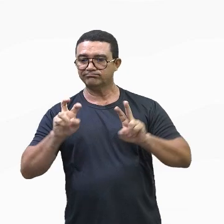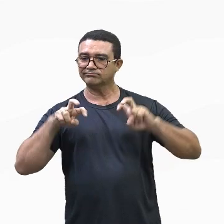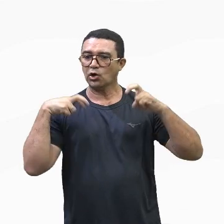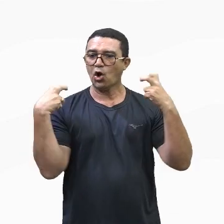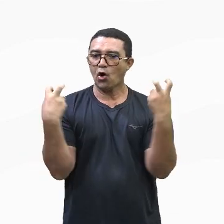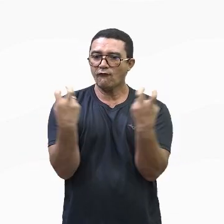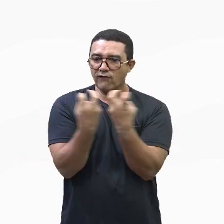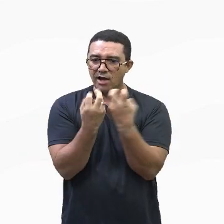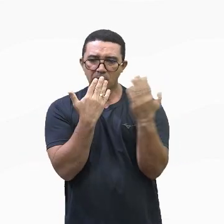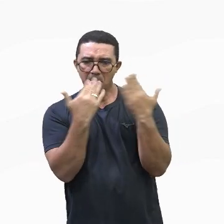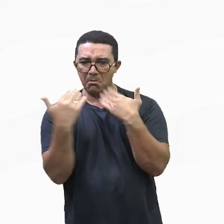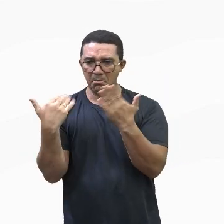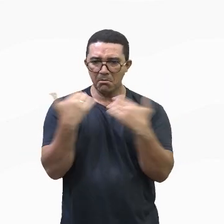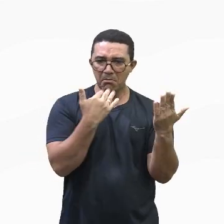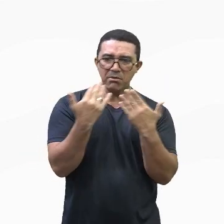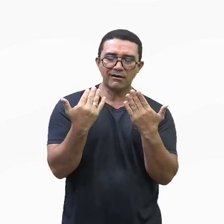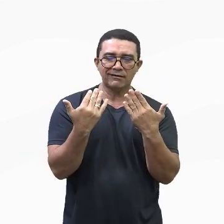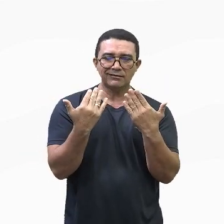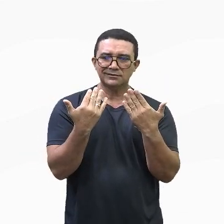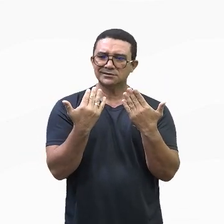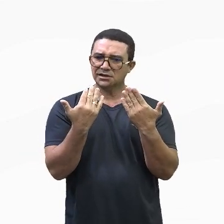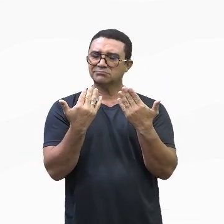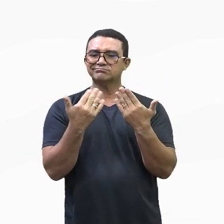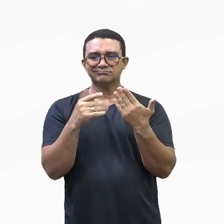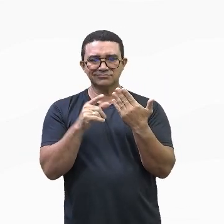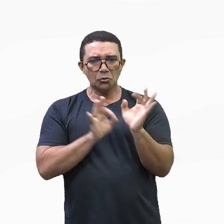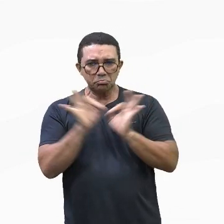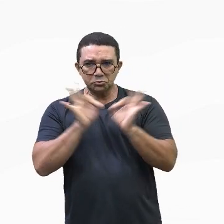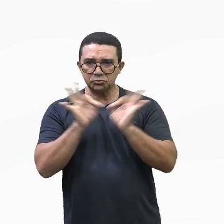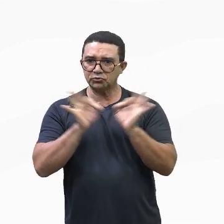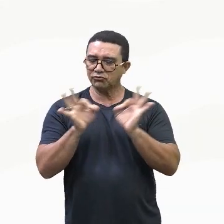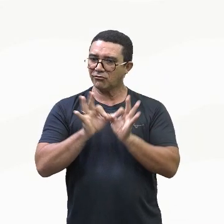em começar com uma roda de conversa, pessoal, já está